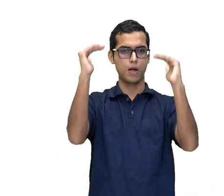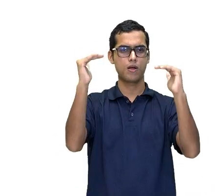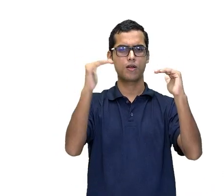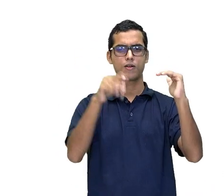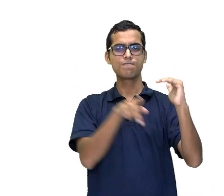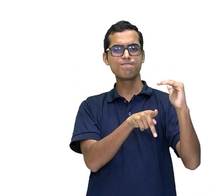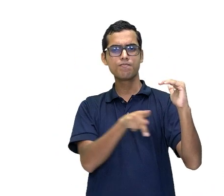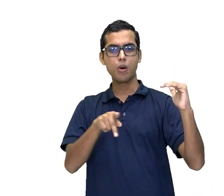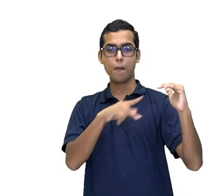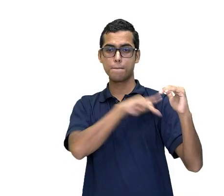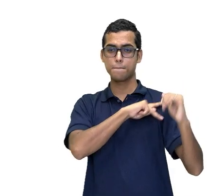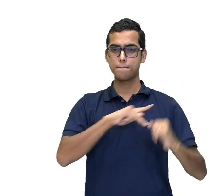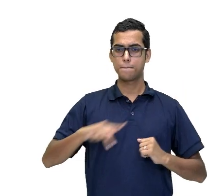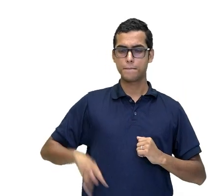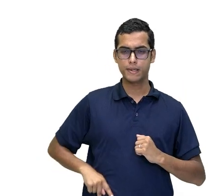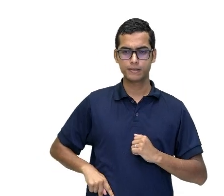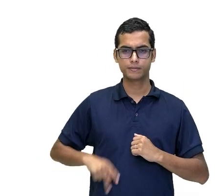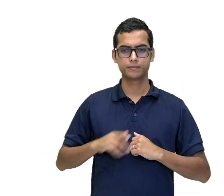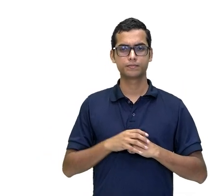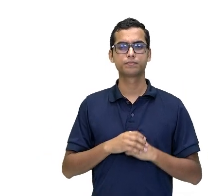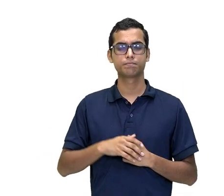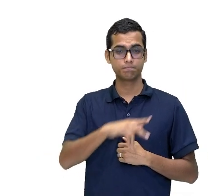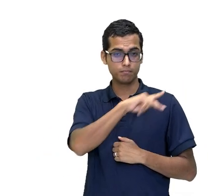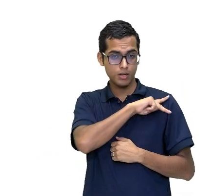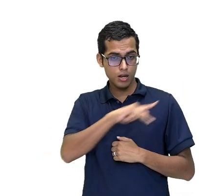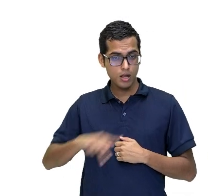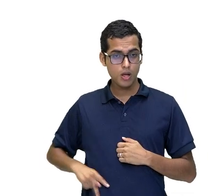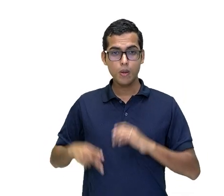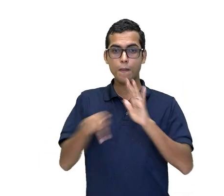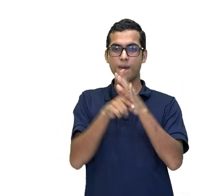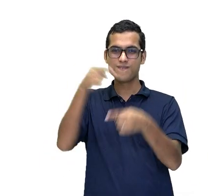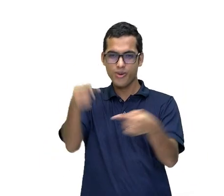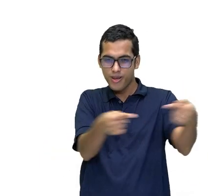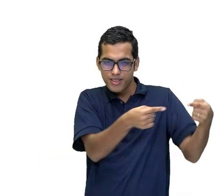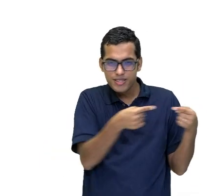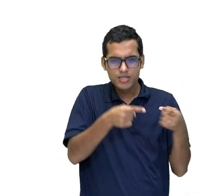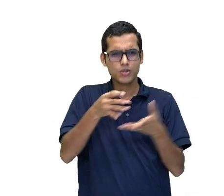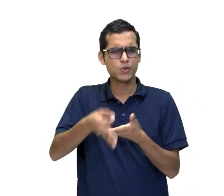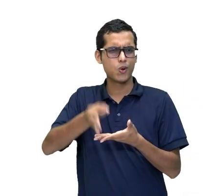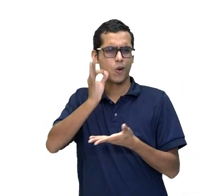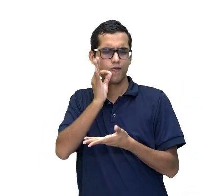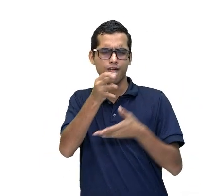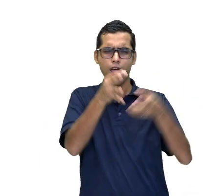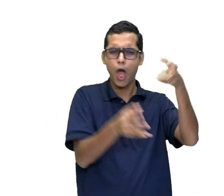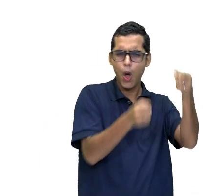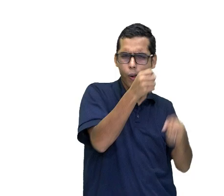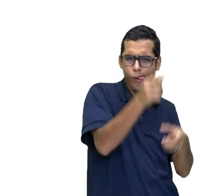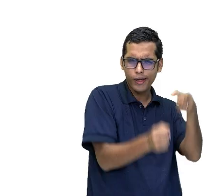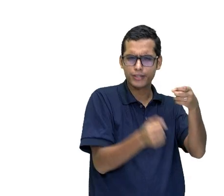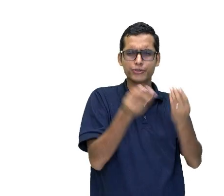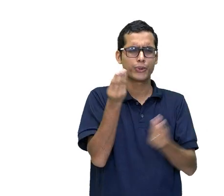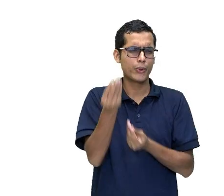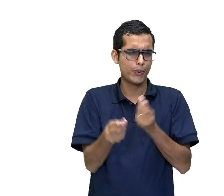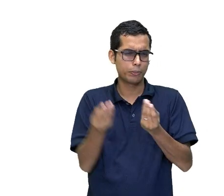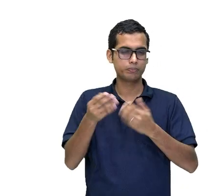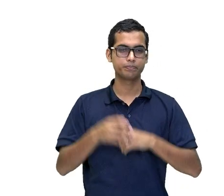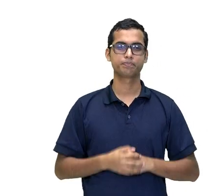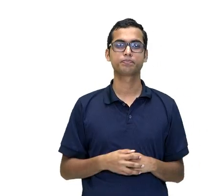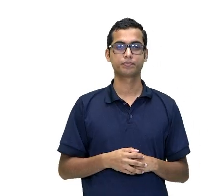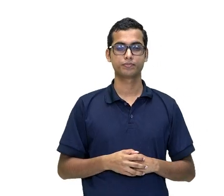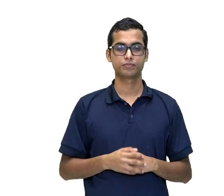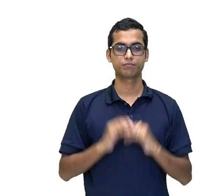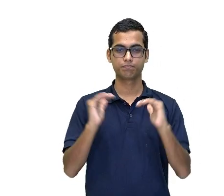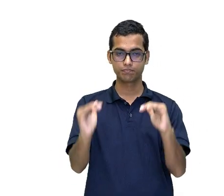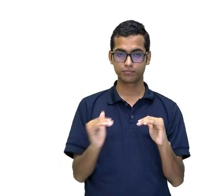a chamada política do café com leite. O que é essa política do café com leite, professor? Era justamente a união